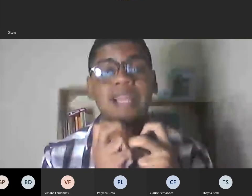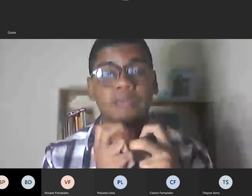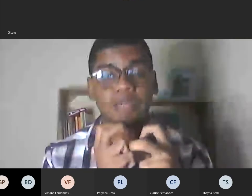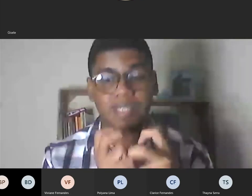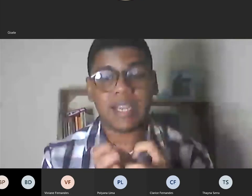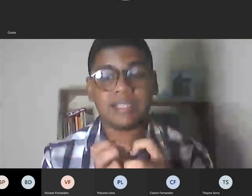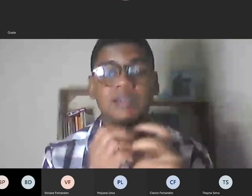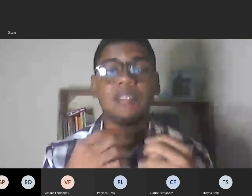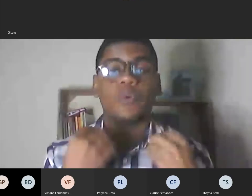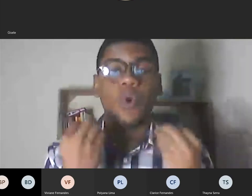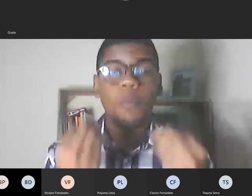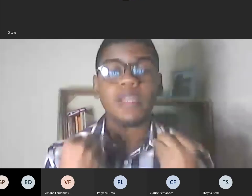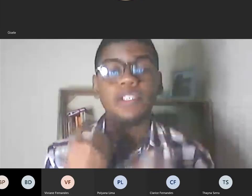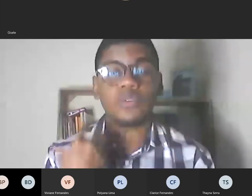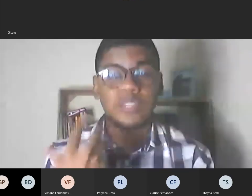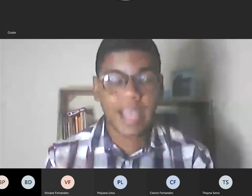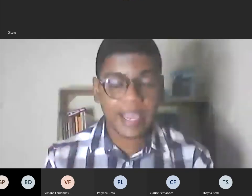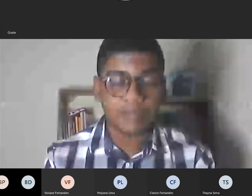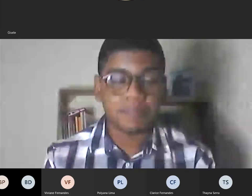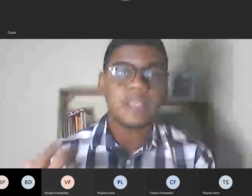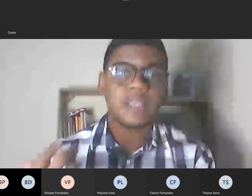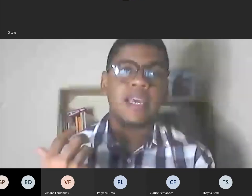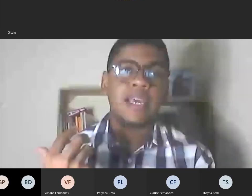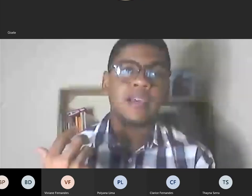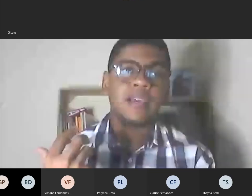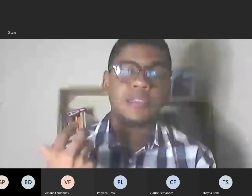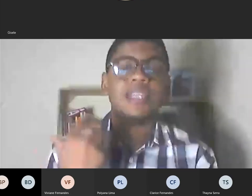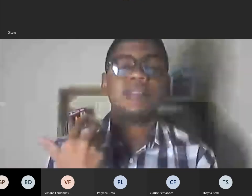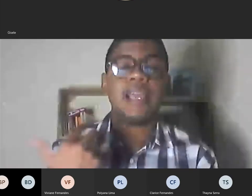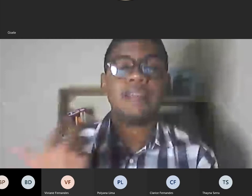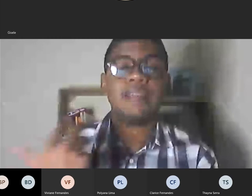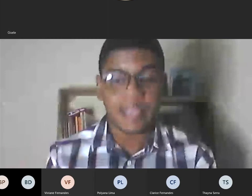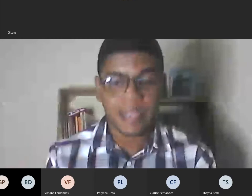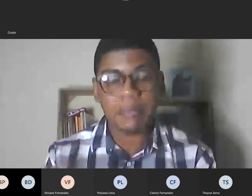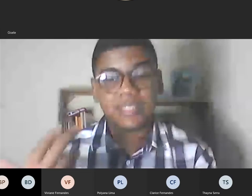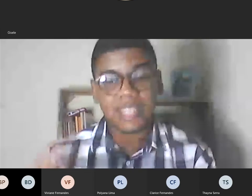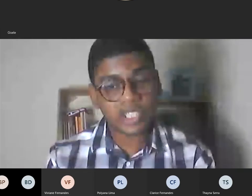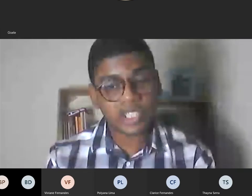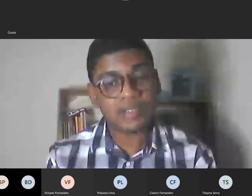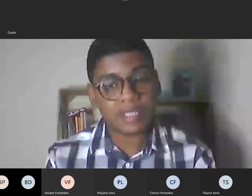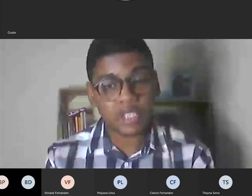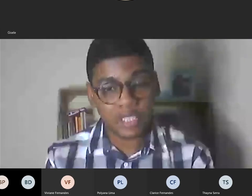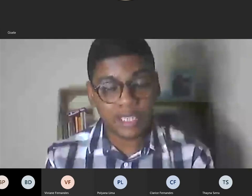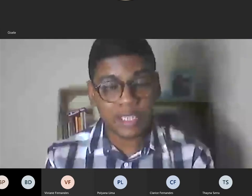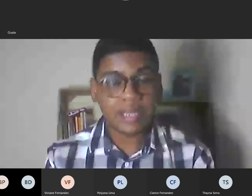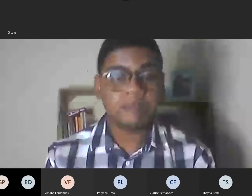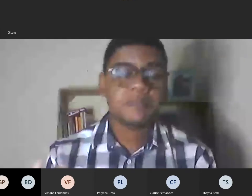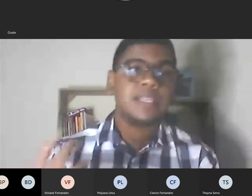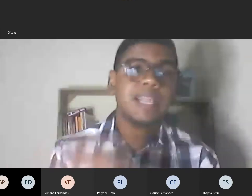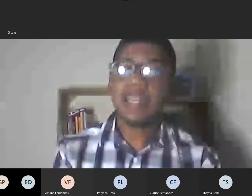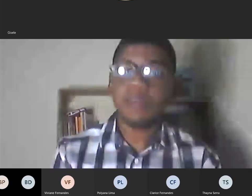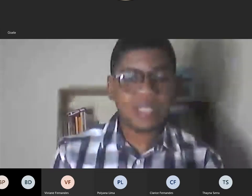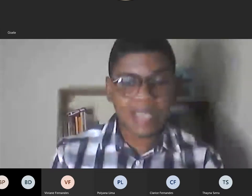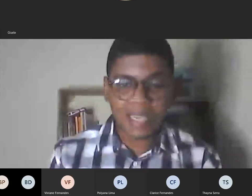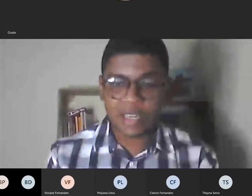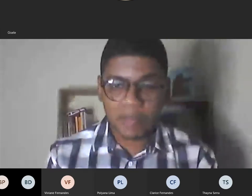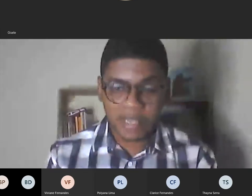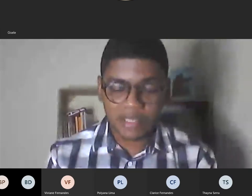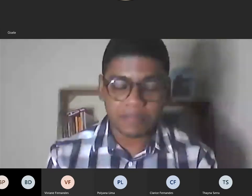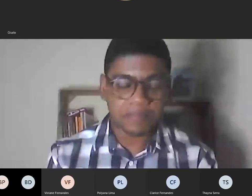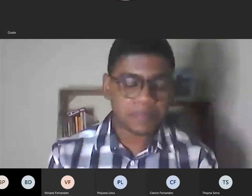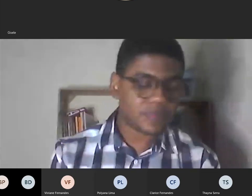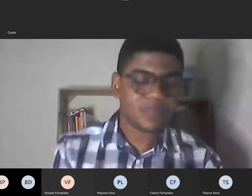percepção da língua de sinais. Então, assim, como que a gente consegue conseguir entender a mensagem que está sendo transmitida? Na língua de